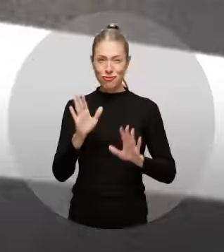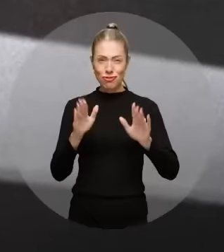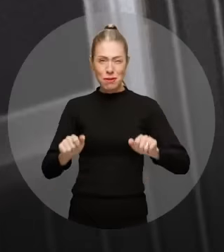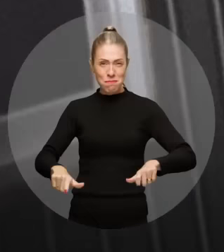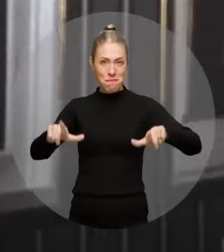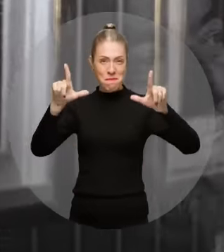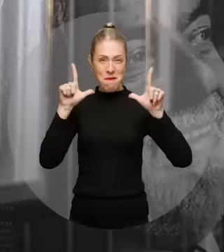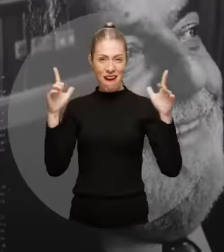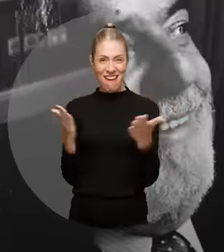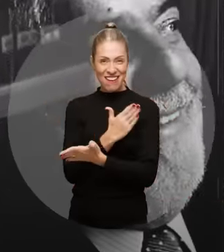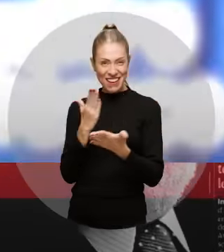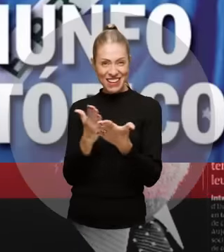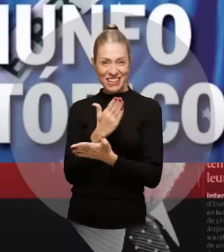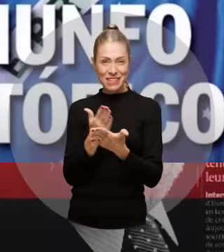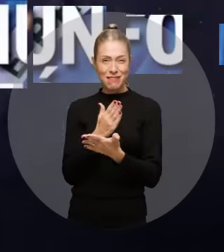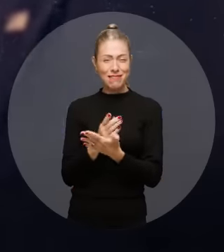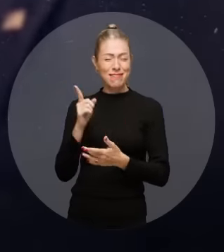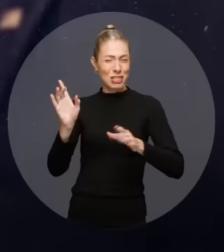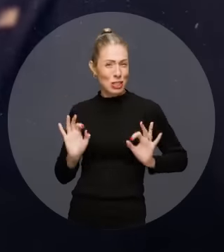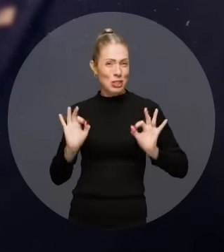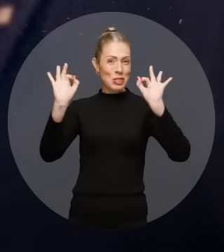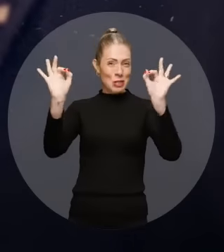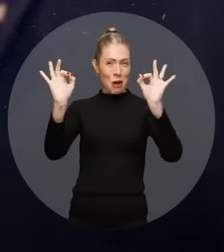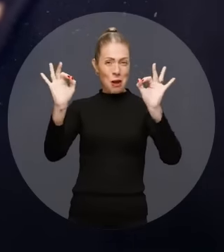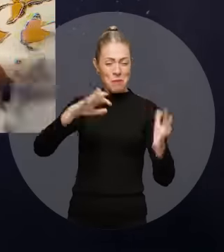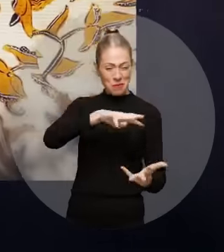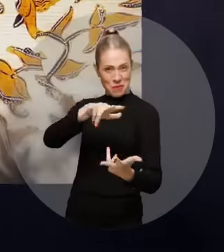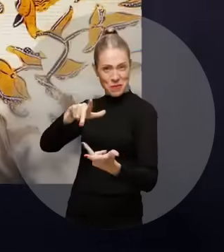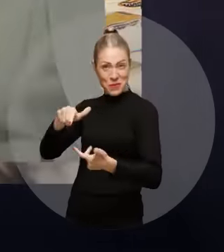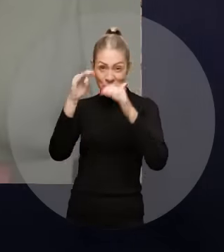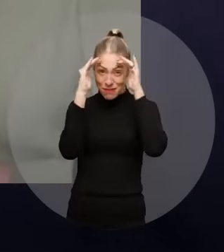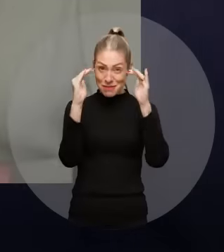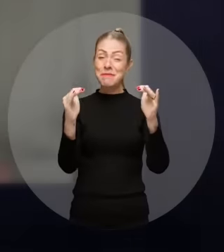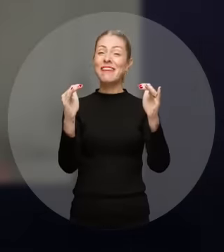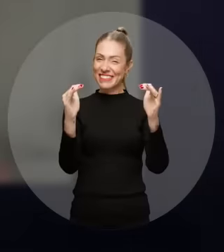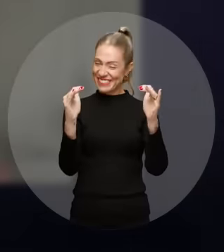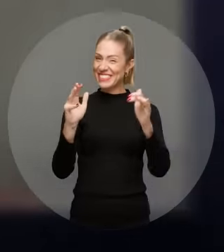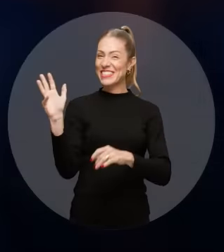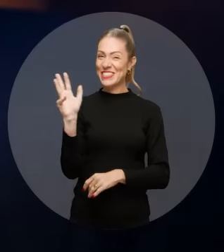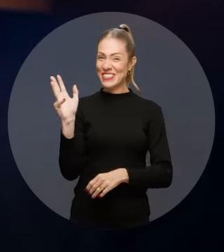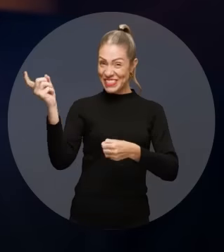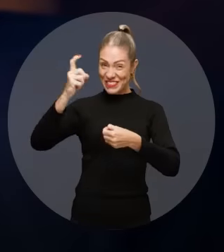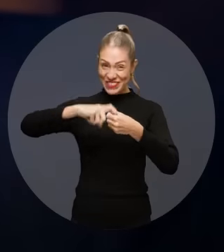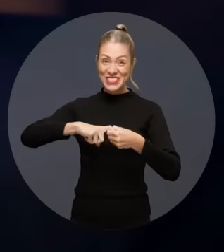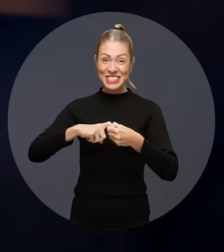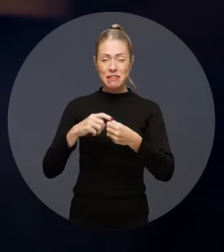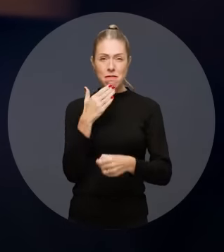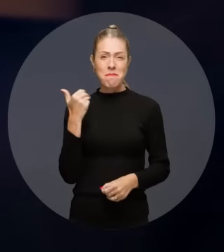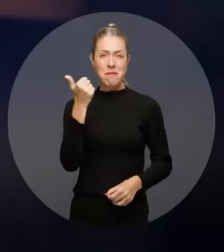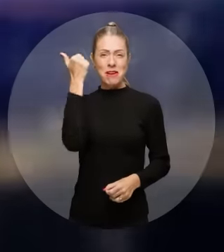87%. Já foi homem do ano, capa de revista. Ele é o cara, respeitado no mundo inteiro. É, o cara